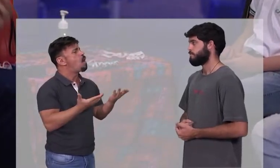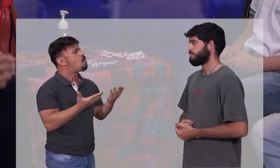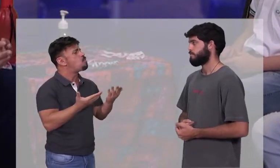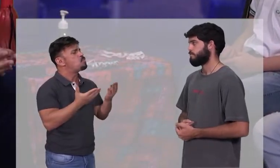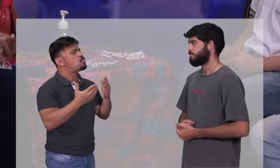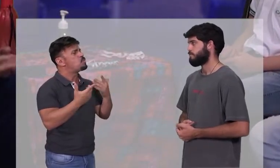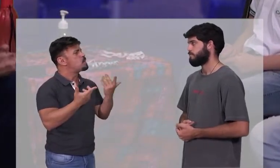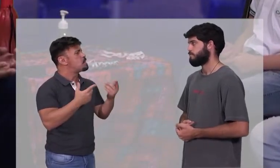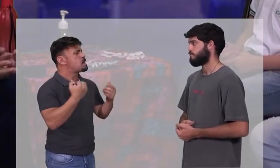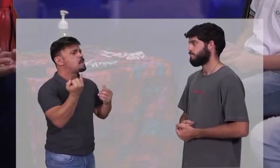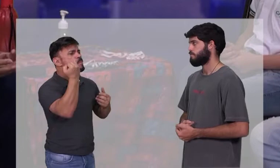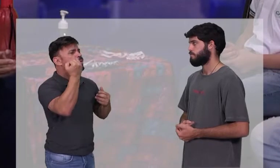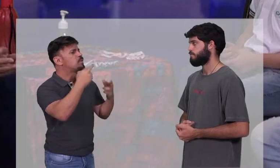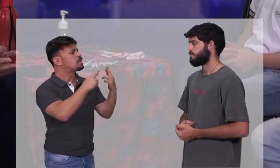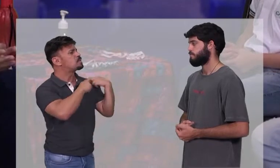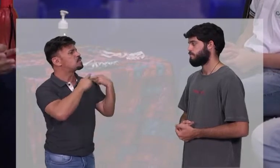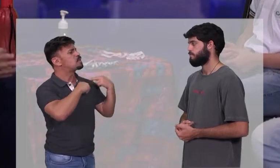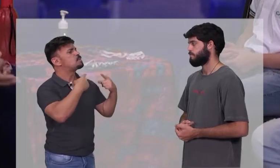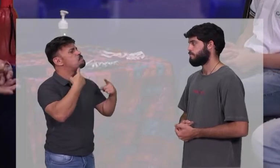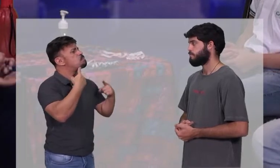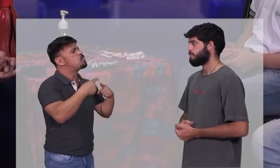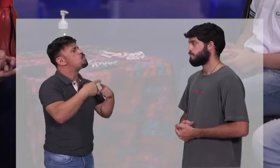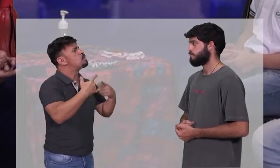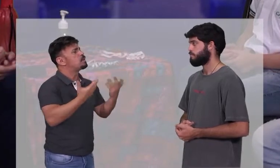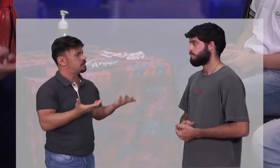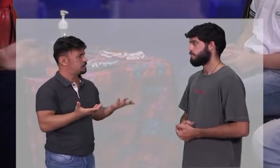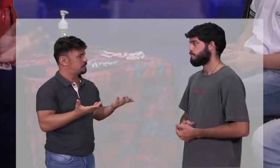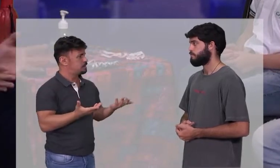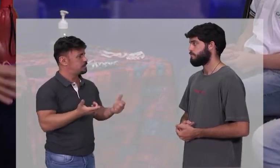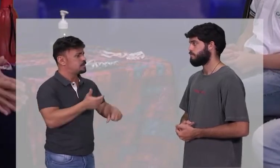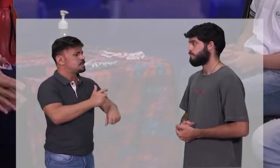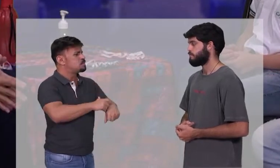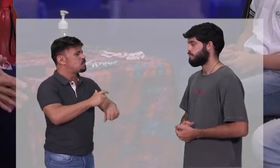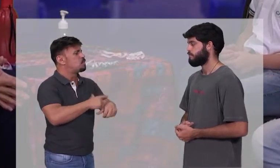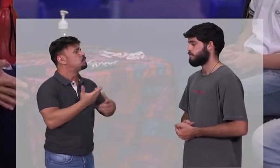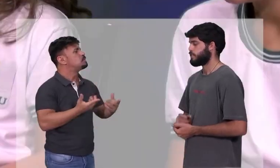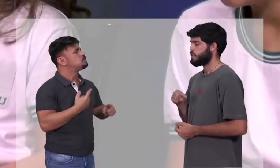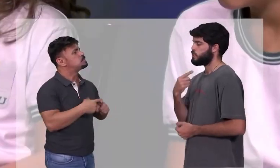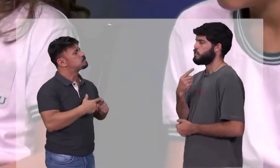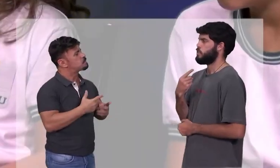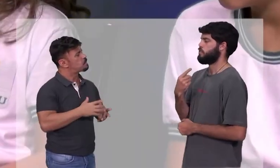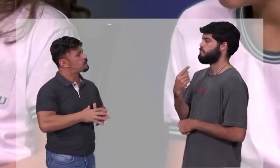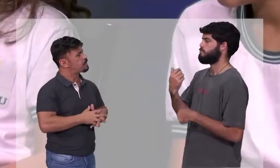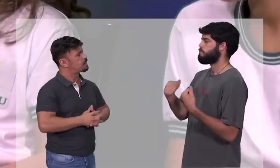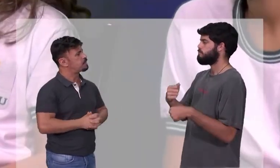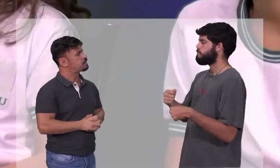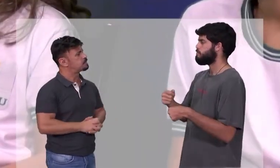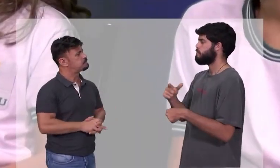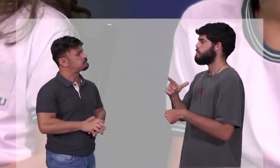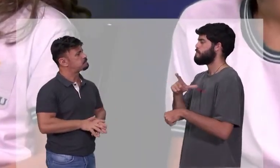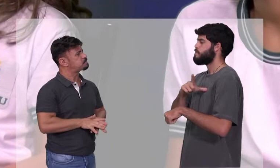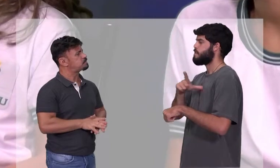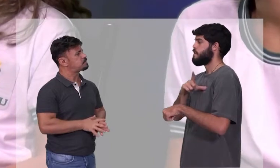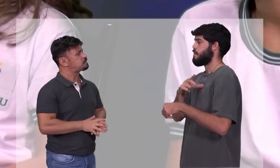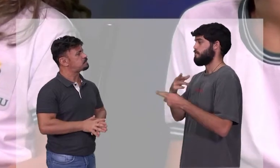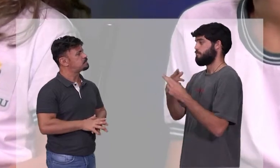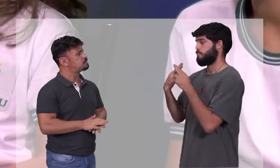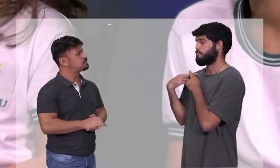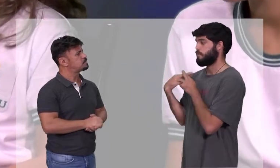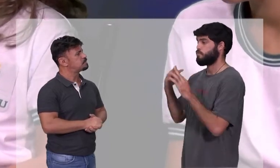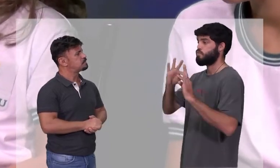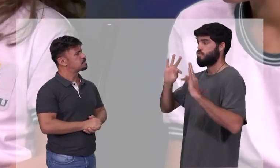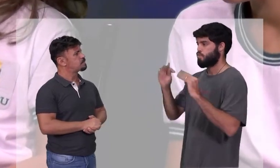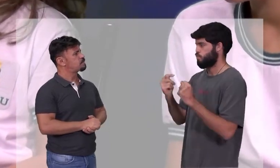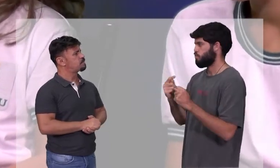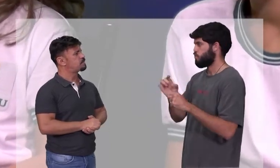Qual que é esse papel? Por que é tão importante, né, a gente ter responsabilidade agora, nesse momento, por exemplo? A gente tem que ter responsabilidade com tudo, na